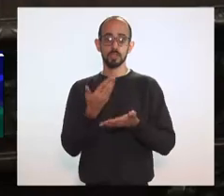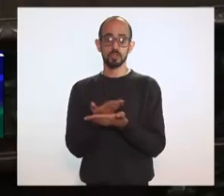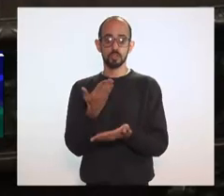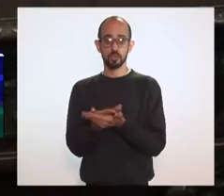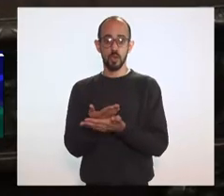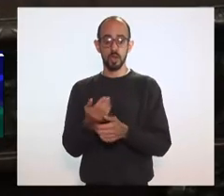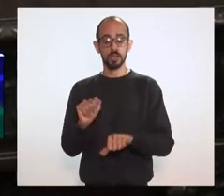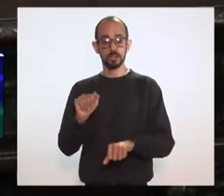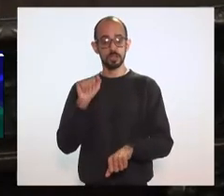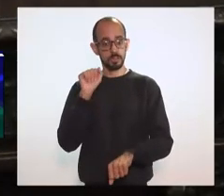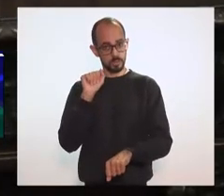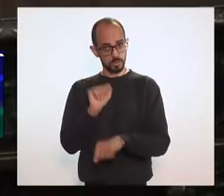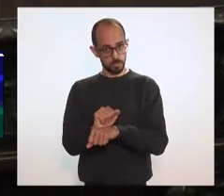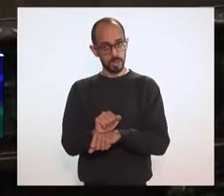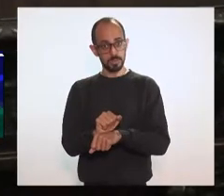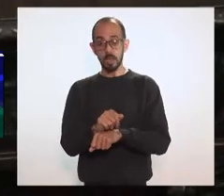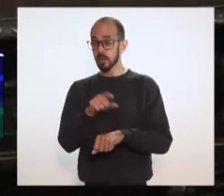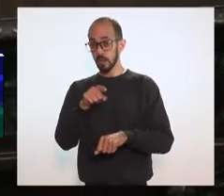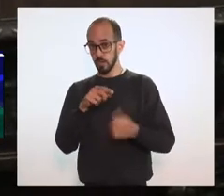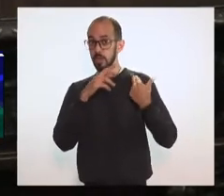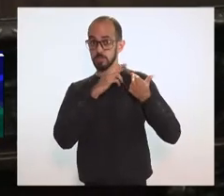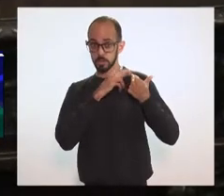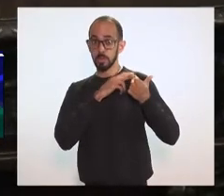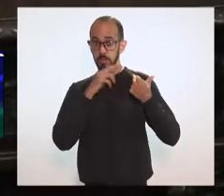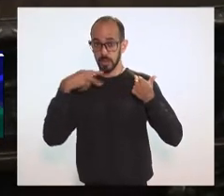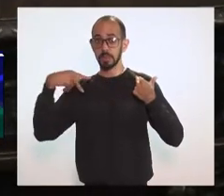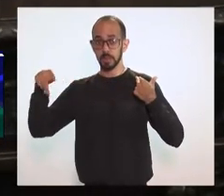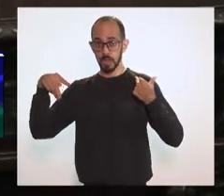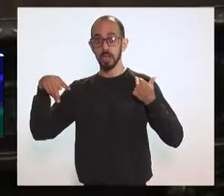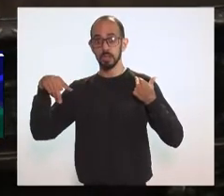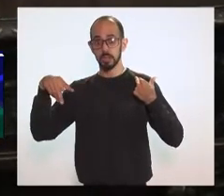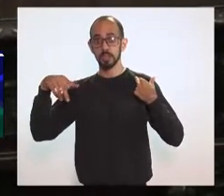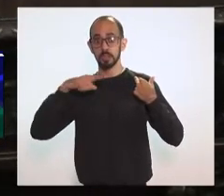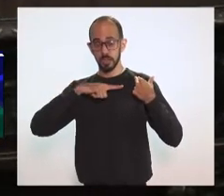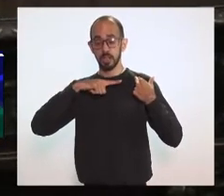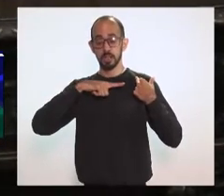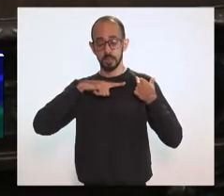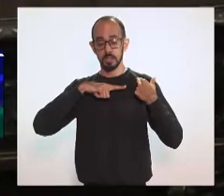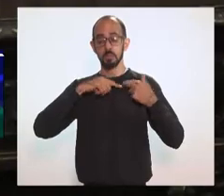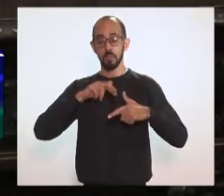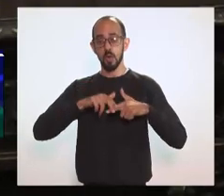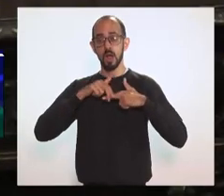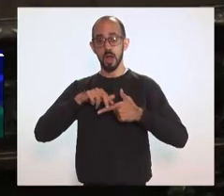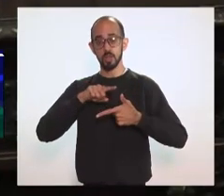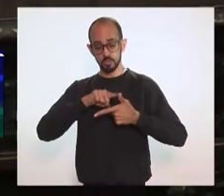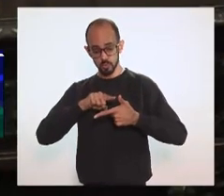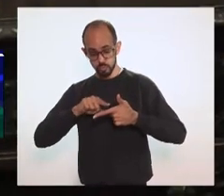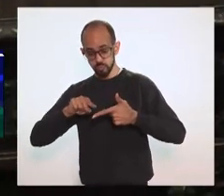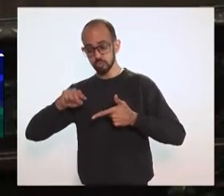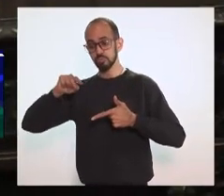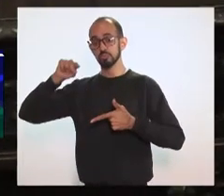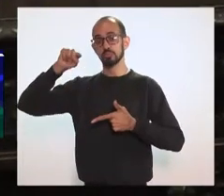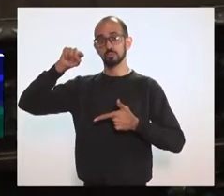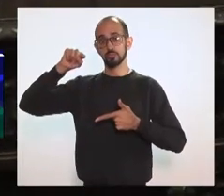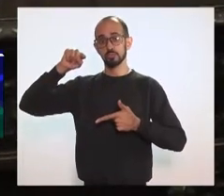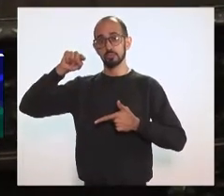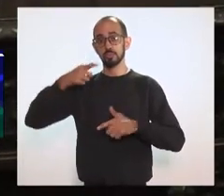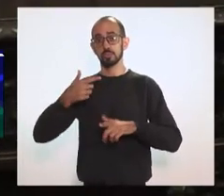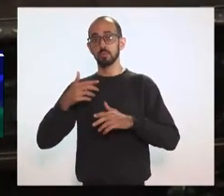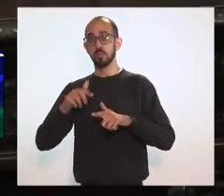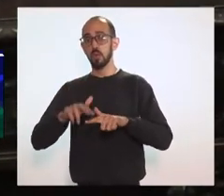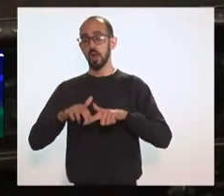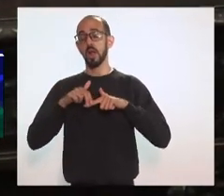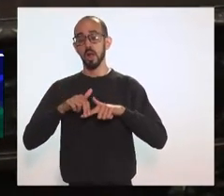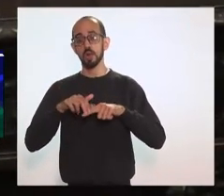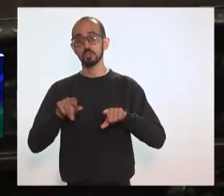dado o volume de mortes, dado o aumento da curva epidemiológica, dado o esgarçamento